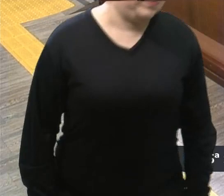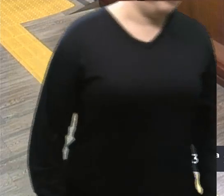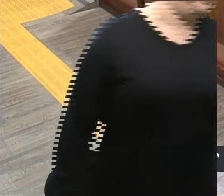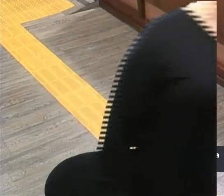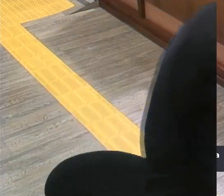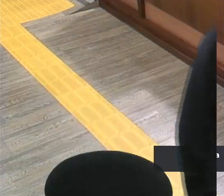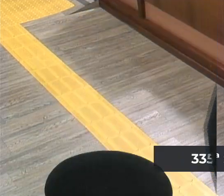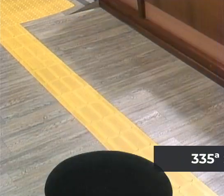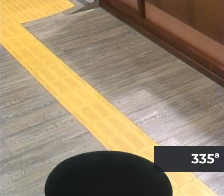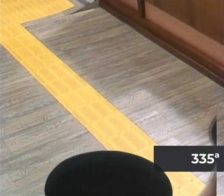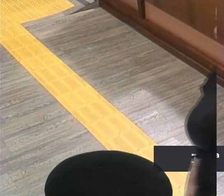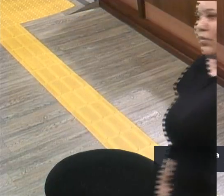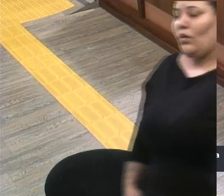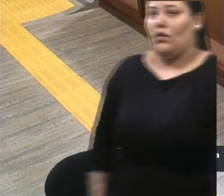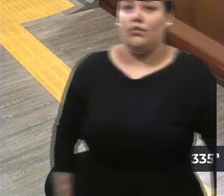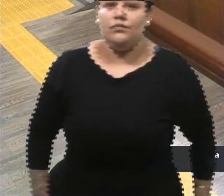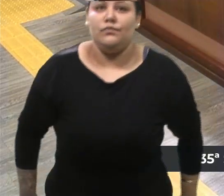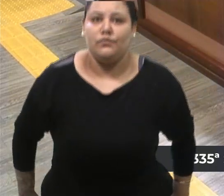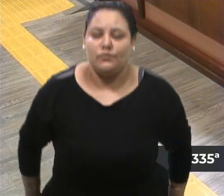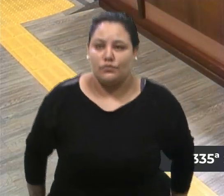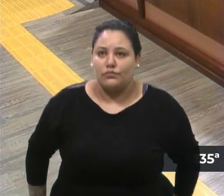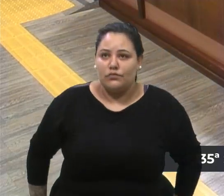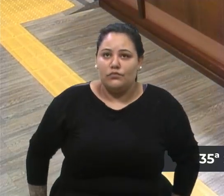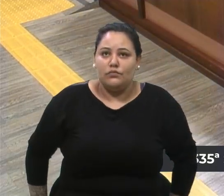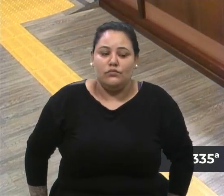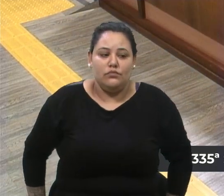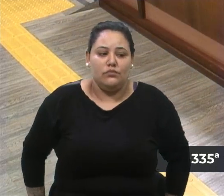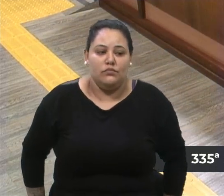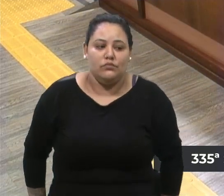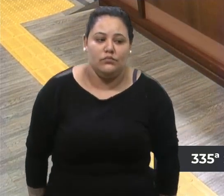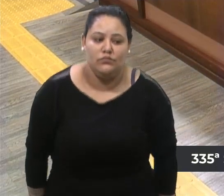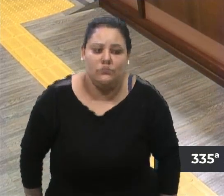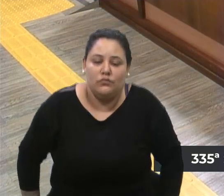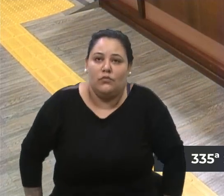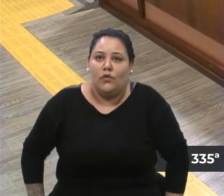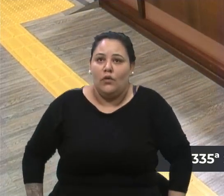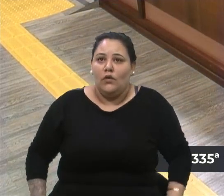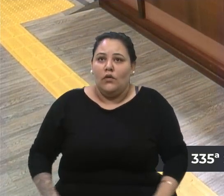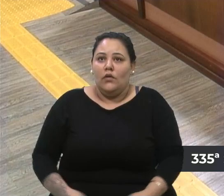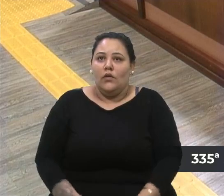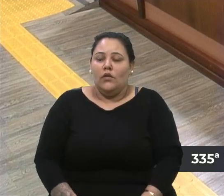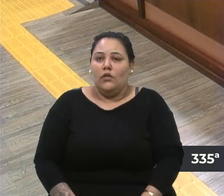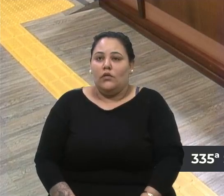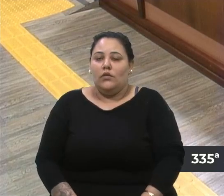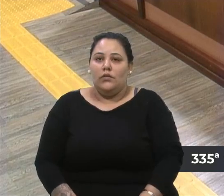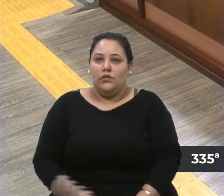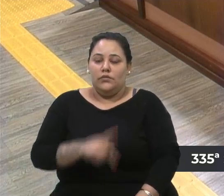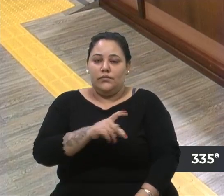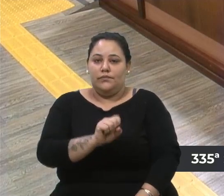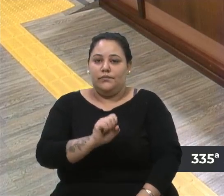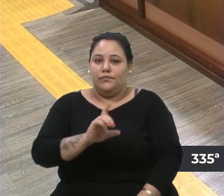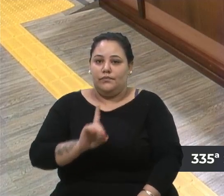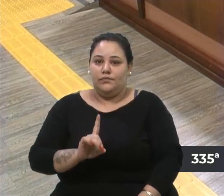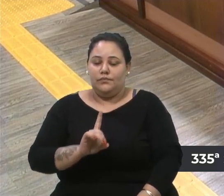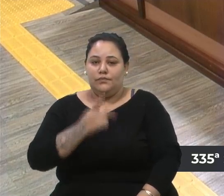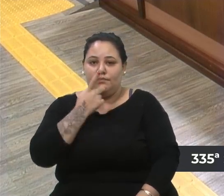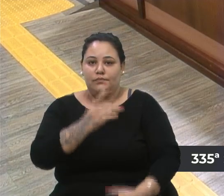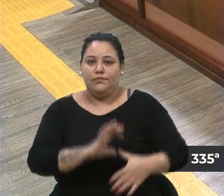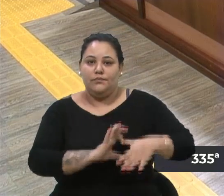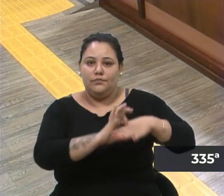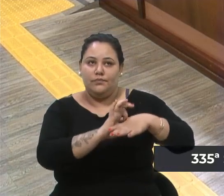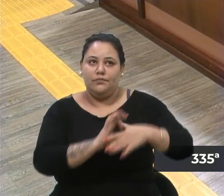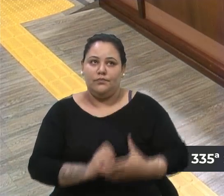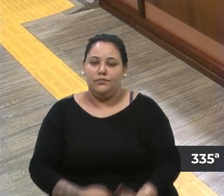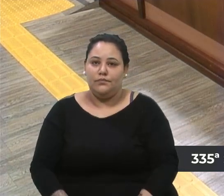Declaração de líder do Progressistas, presidente. Uma declaração de líder PSB. Declaração de líder bancada do PSDB.